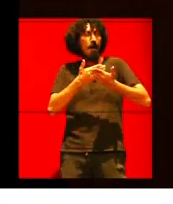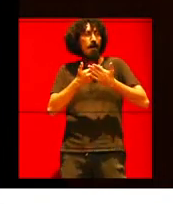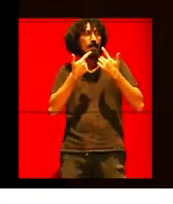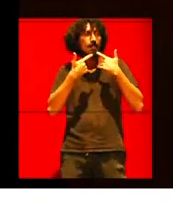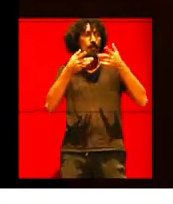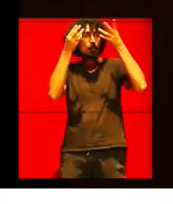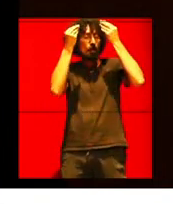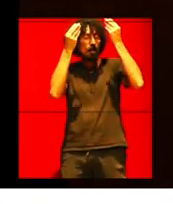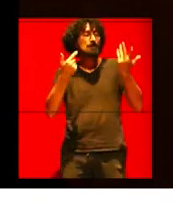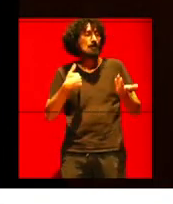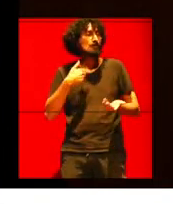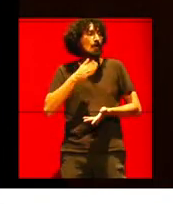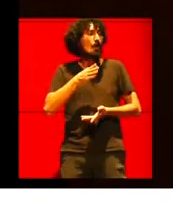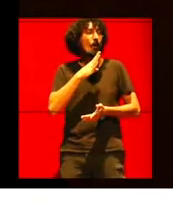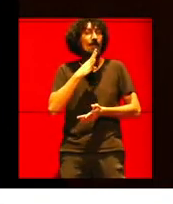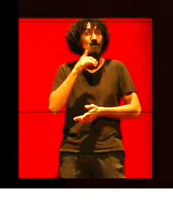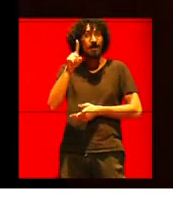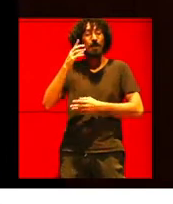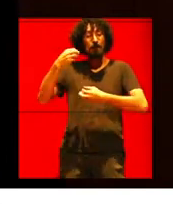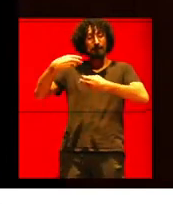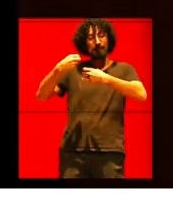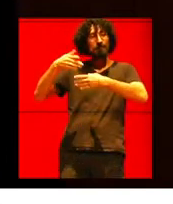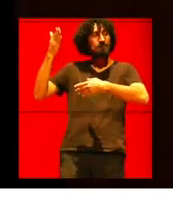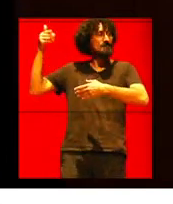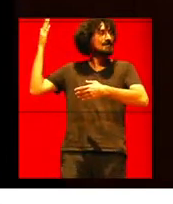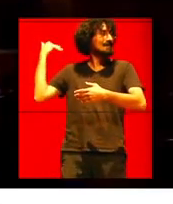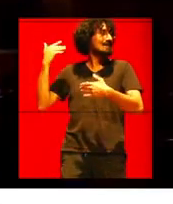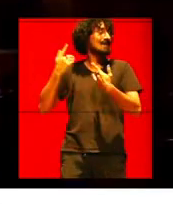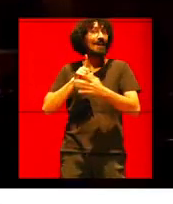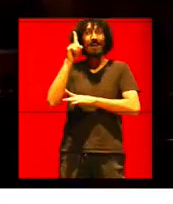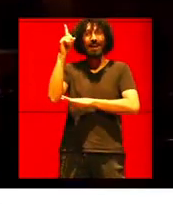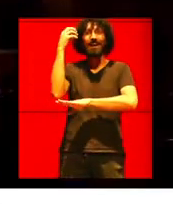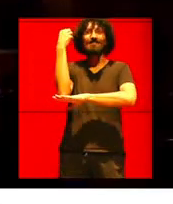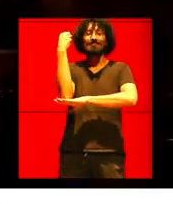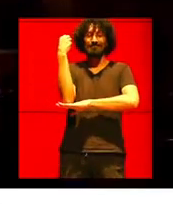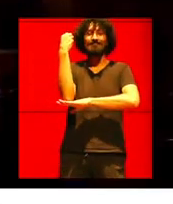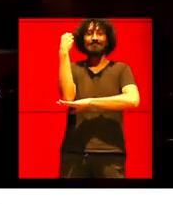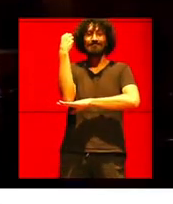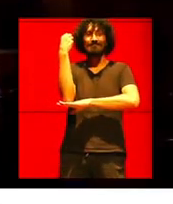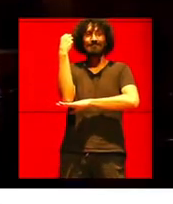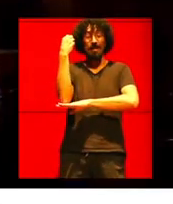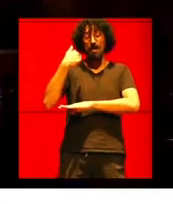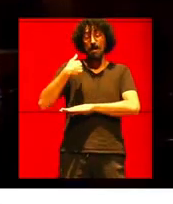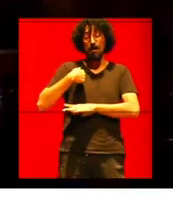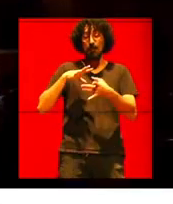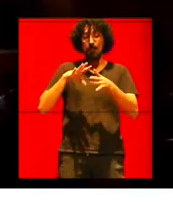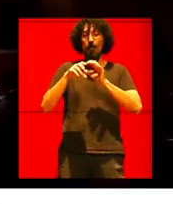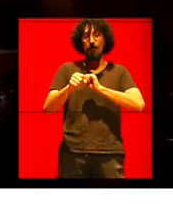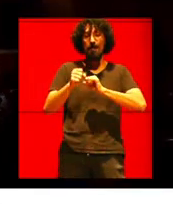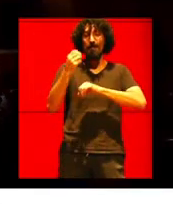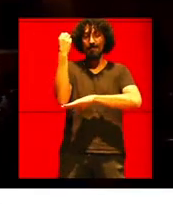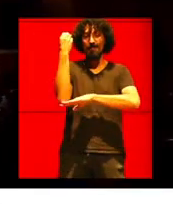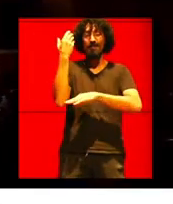onde eu conheço a Raquel, como minha professora. Lá no Castelo Branco, eu sou aluno de escola pública. E aí a Raquel falou aqui de linguagem, tudo